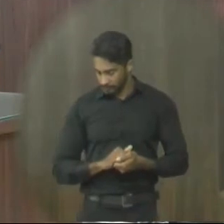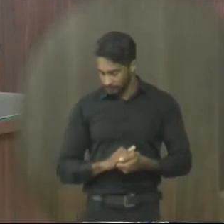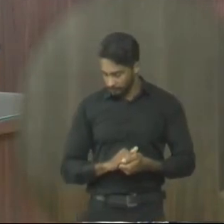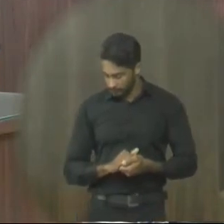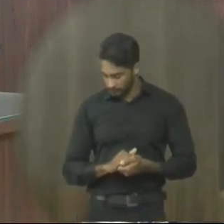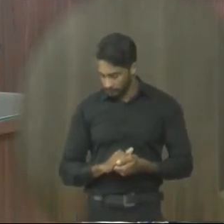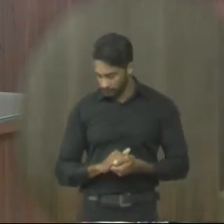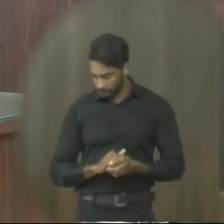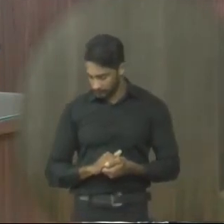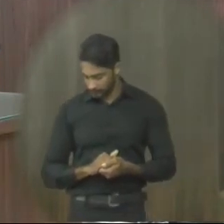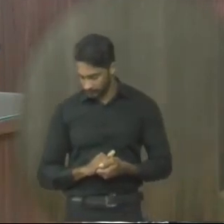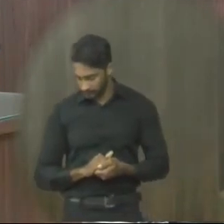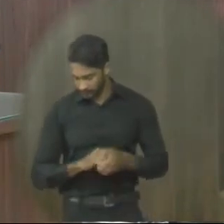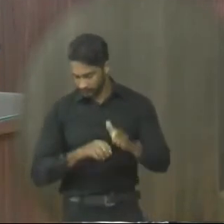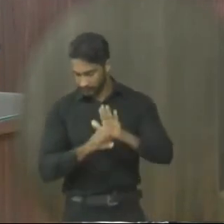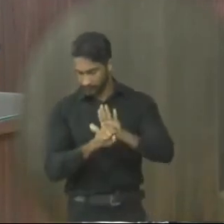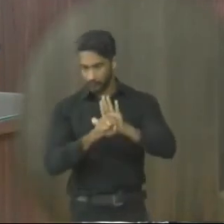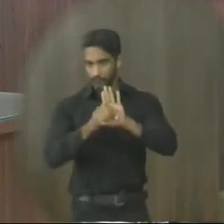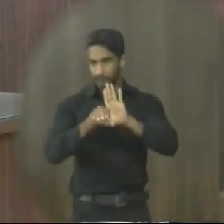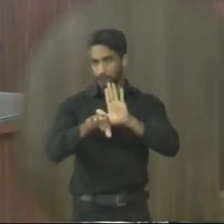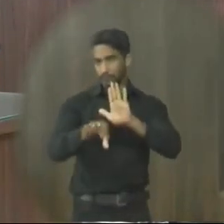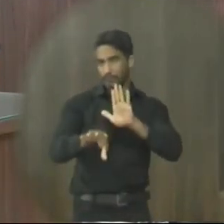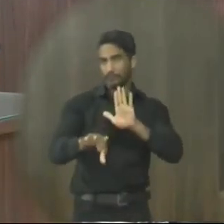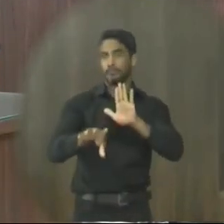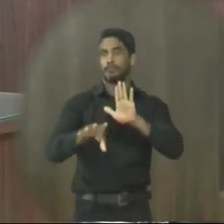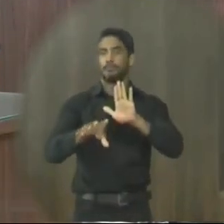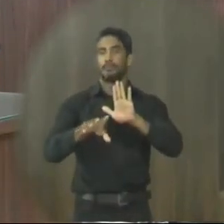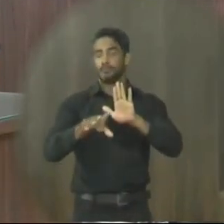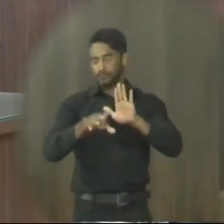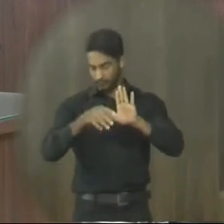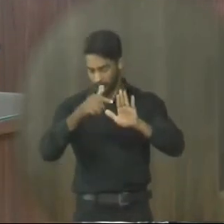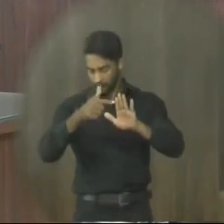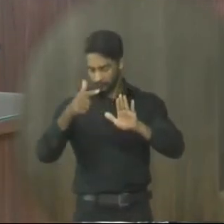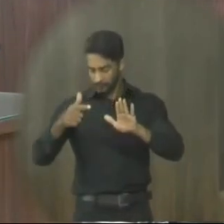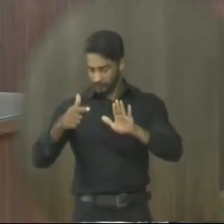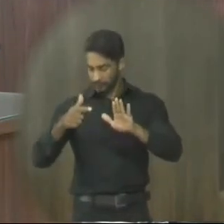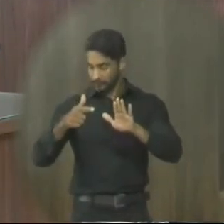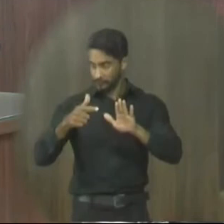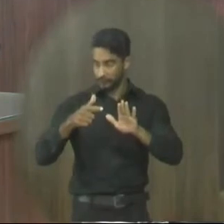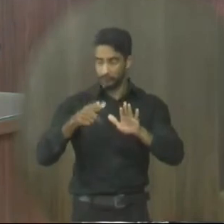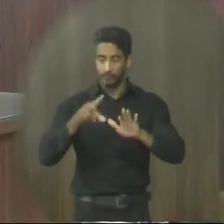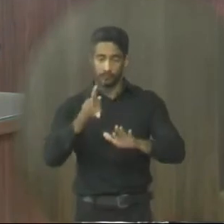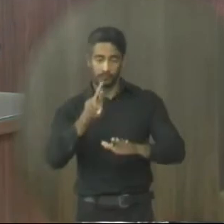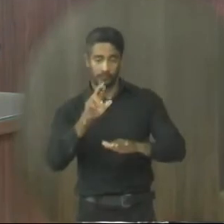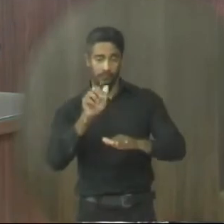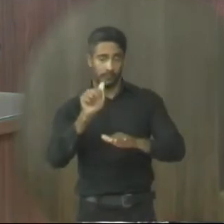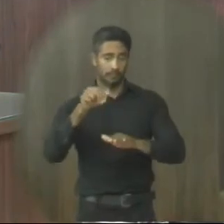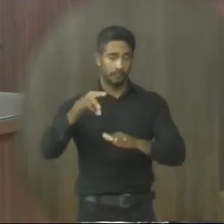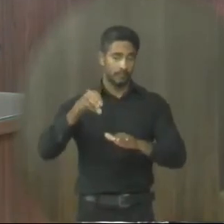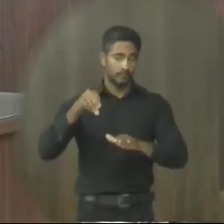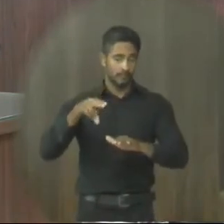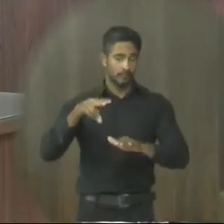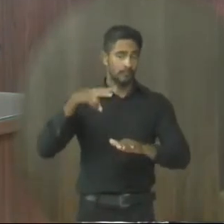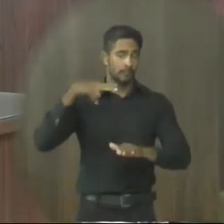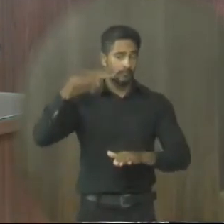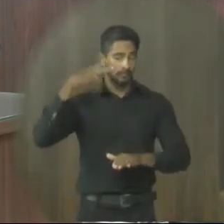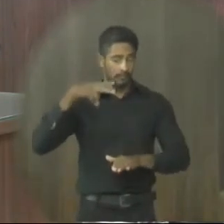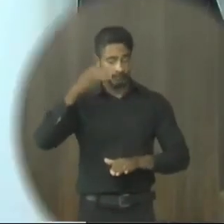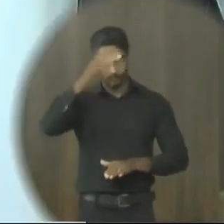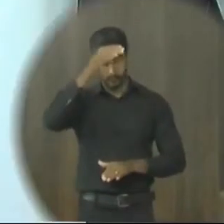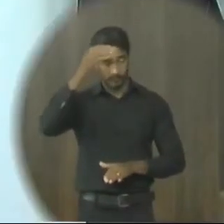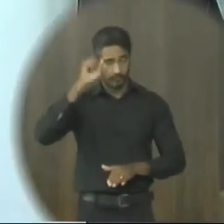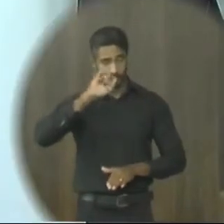vereador. Indicação de necessidade 077/2022, ao seletivo senhor Ramon Alexandre Araújo, presidente da Câmara Municipal de